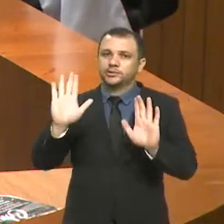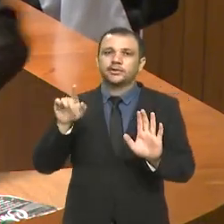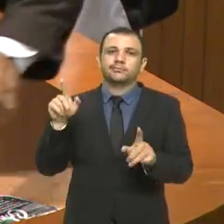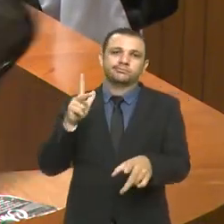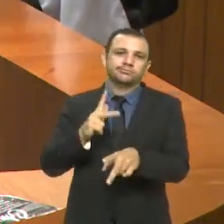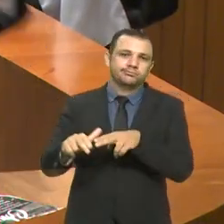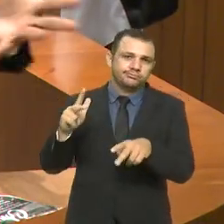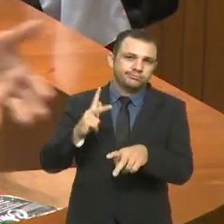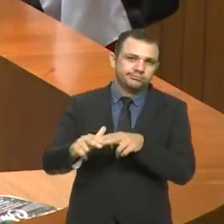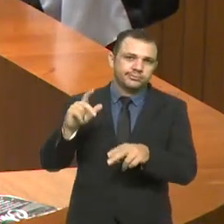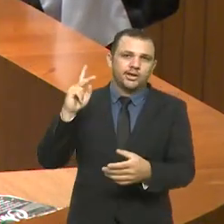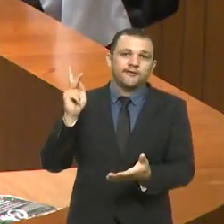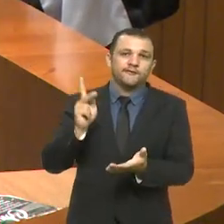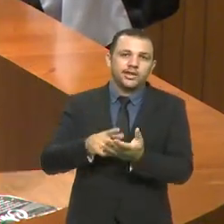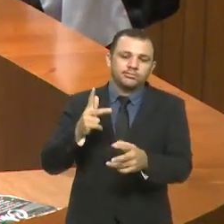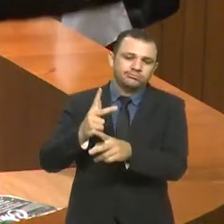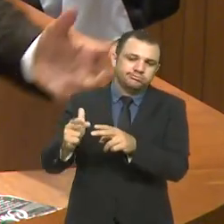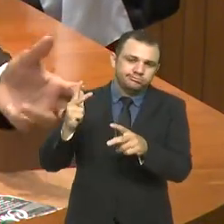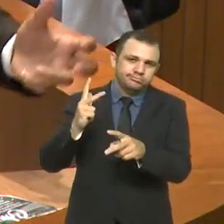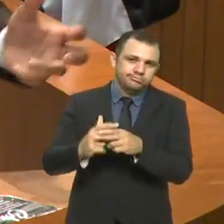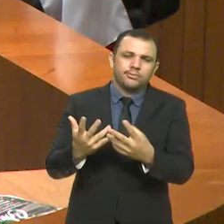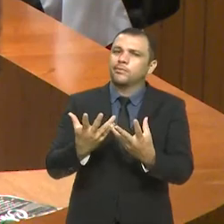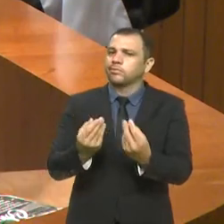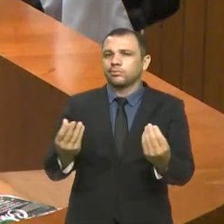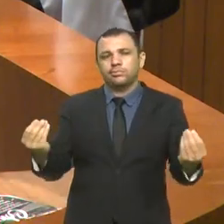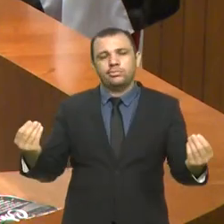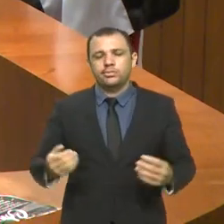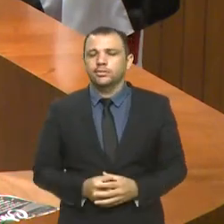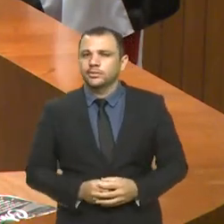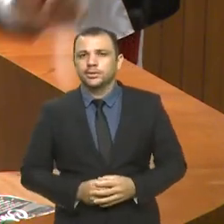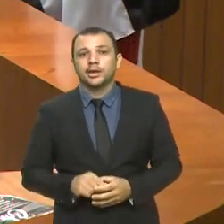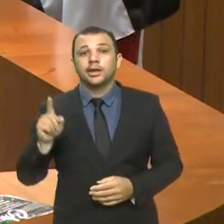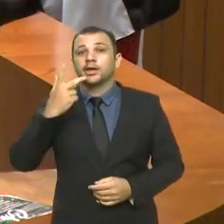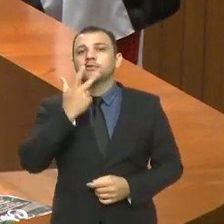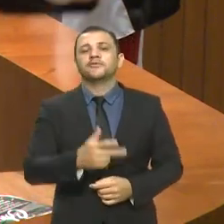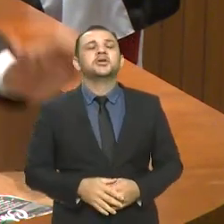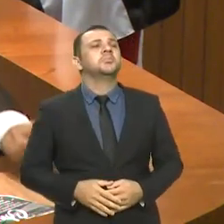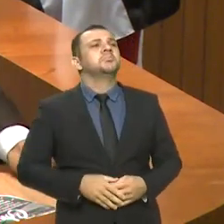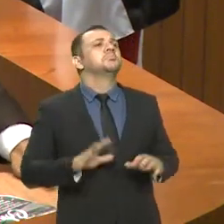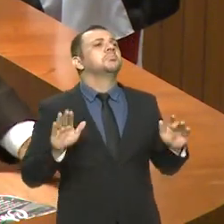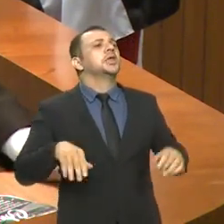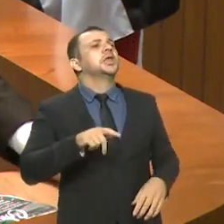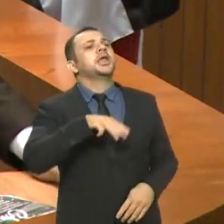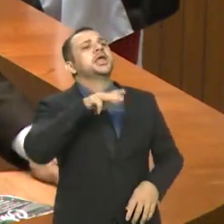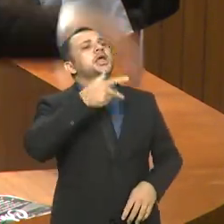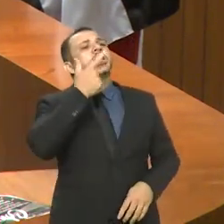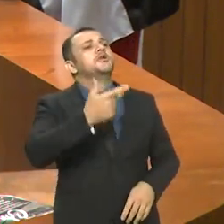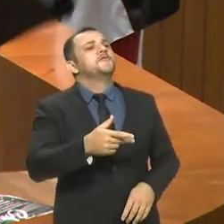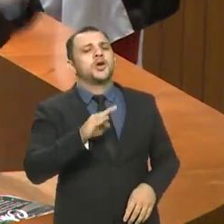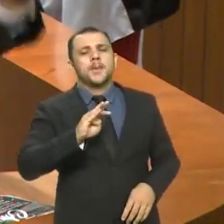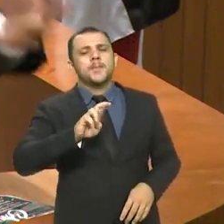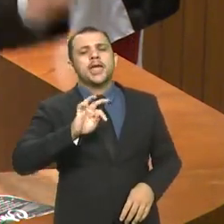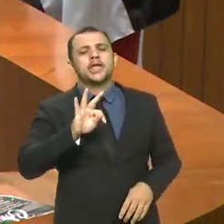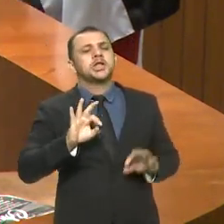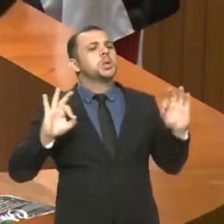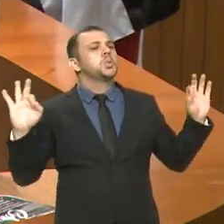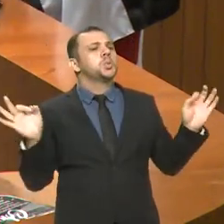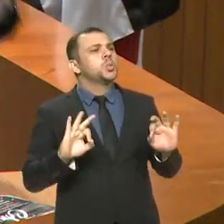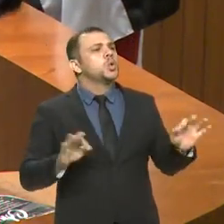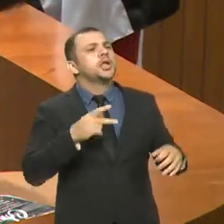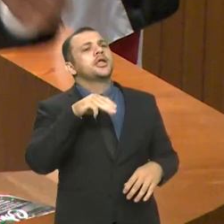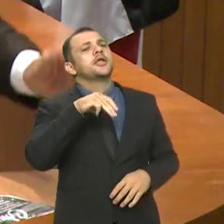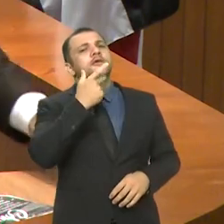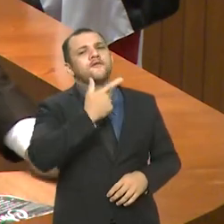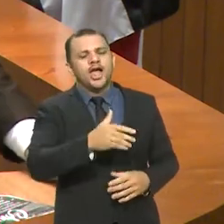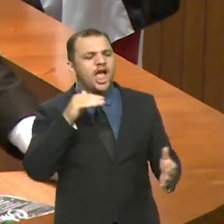várias vezes. E ele no ar, ele disse, quem disse, deputado Hélio, que não vai ter BRT? O BRT sai